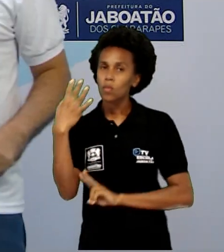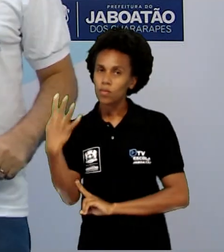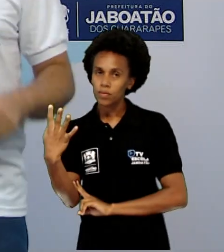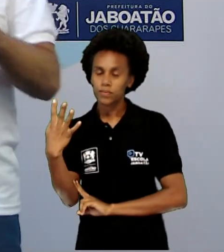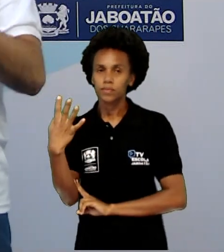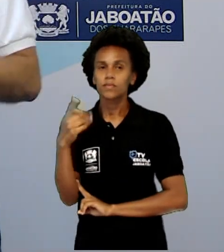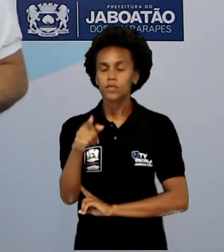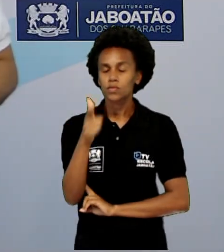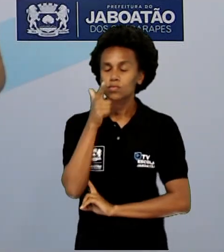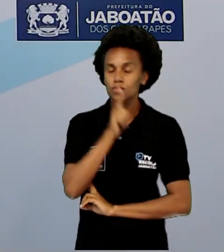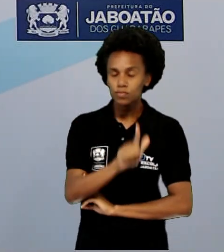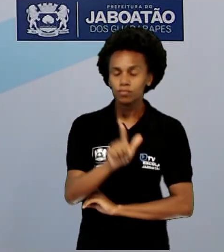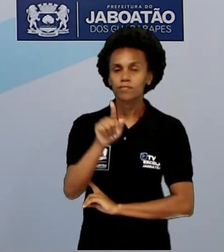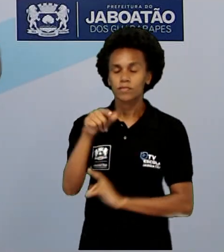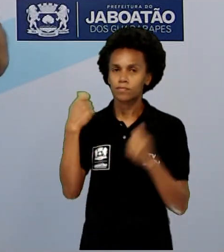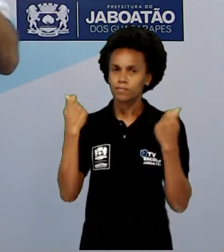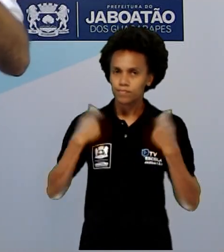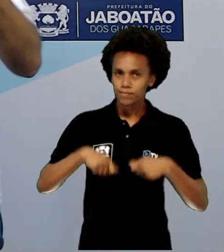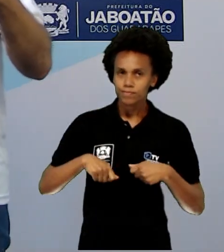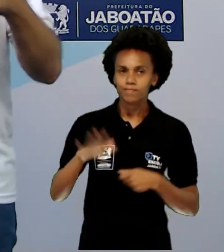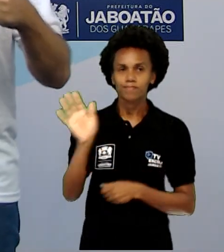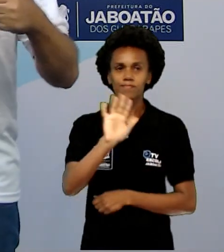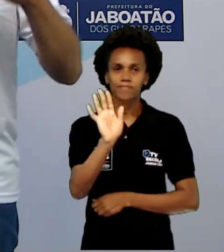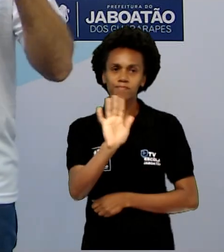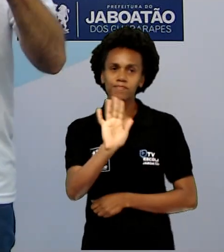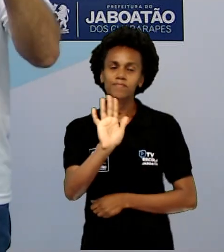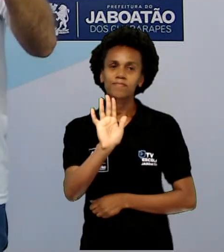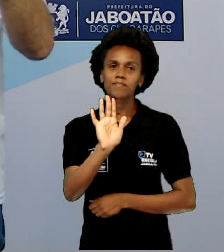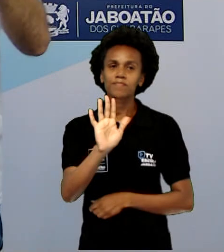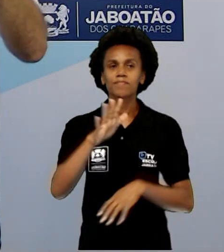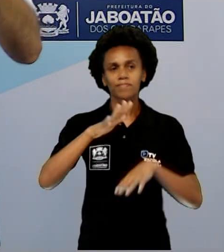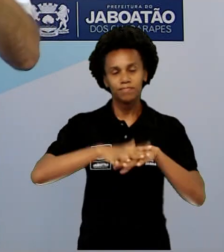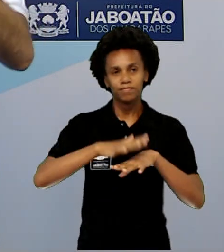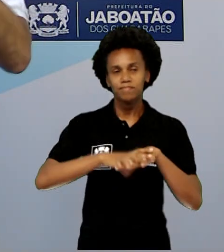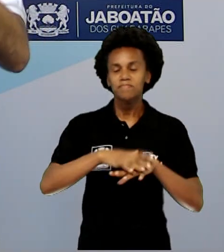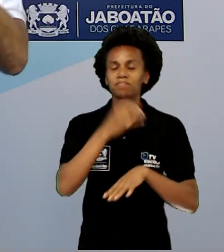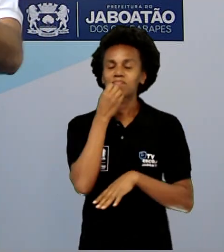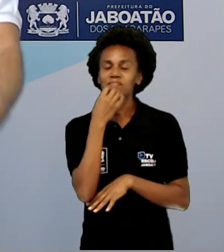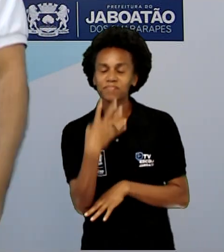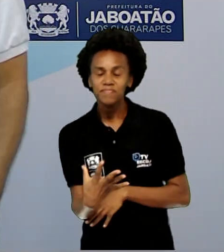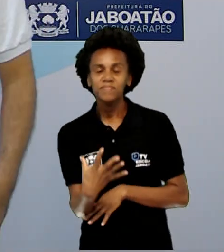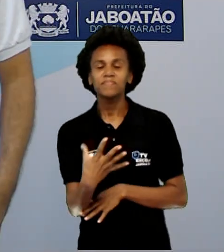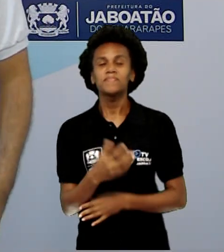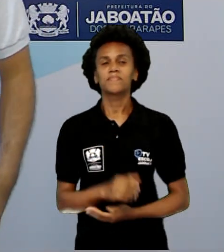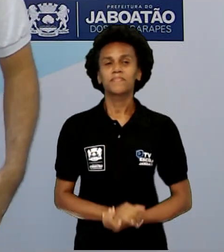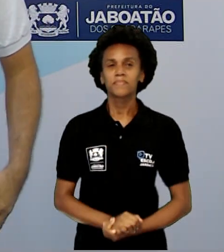consegue, você é capaz. Até mais, pessoal. Matemática é bom demais.